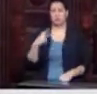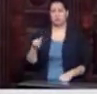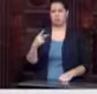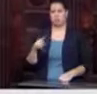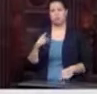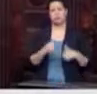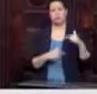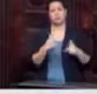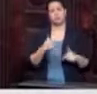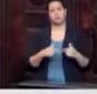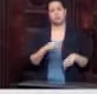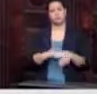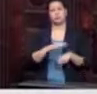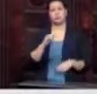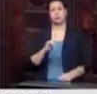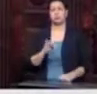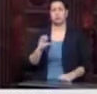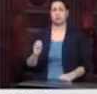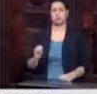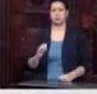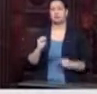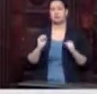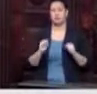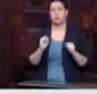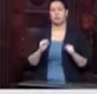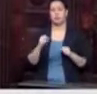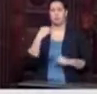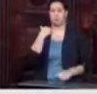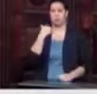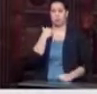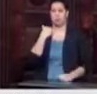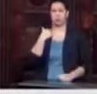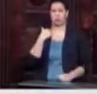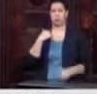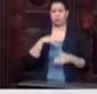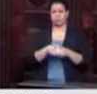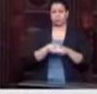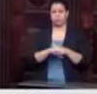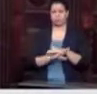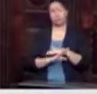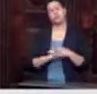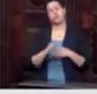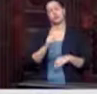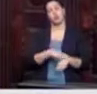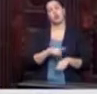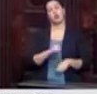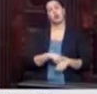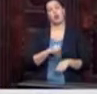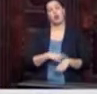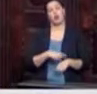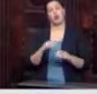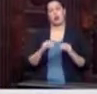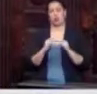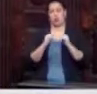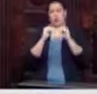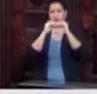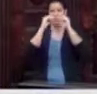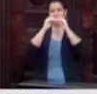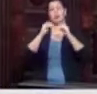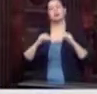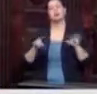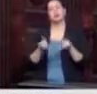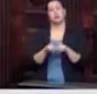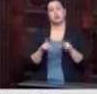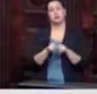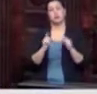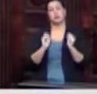Mais que isso, pode-se montar o banco de horas, pode-se negociar hora extra, pode-se